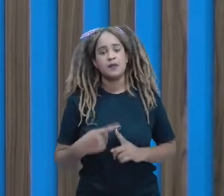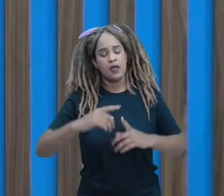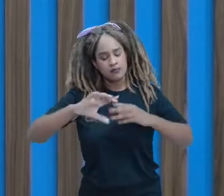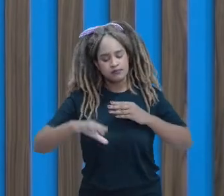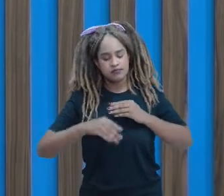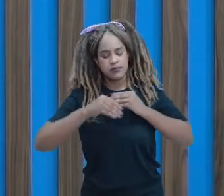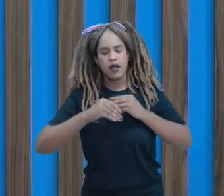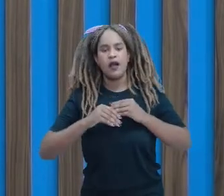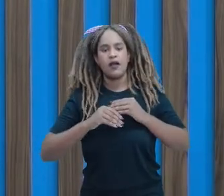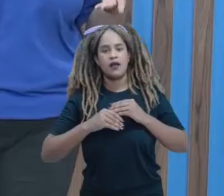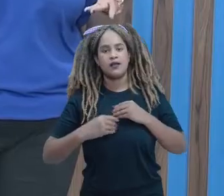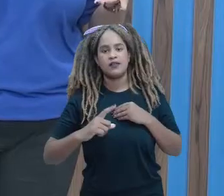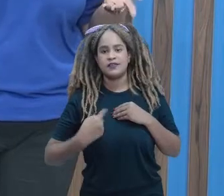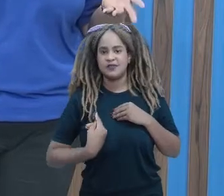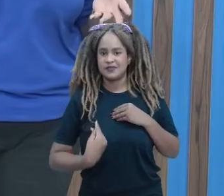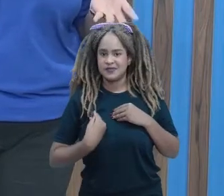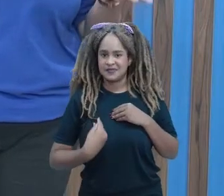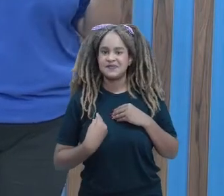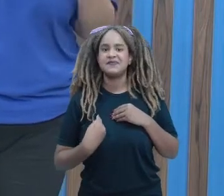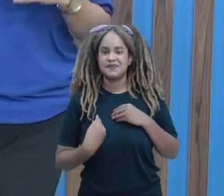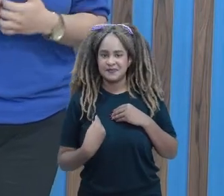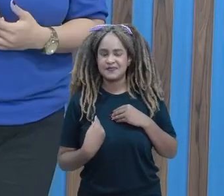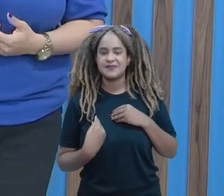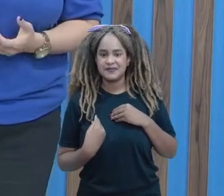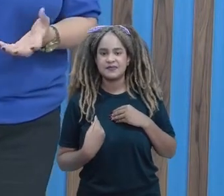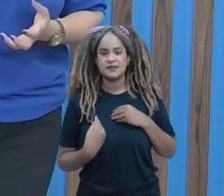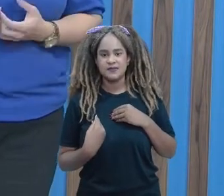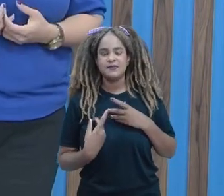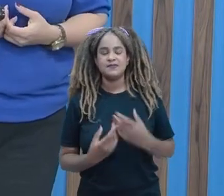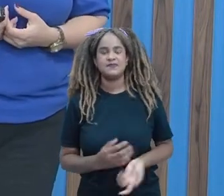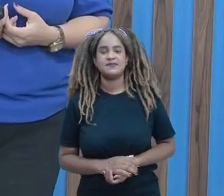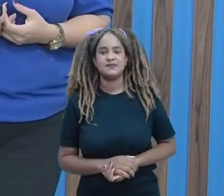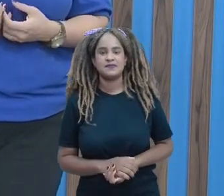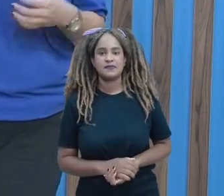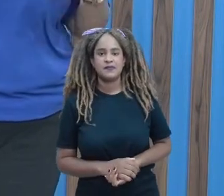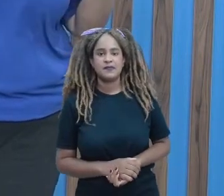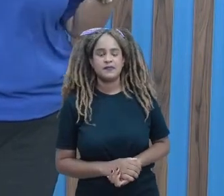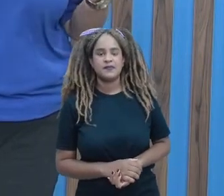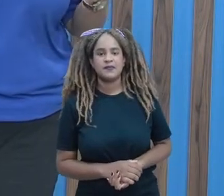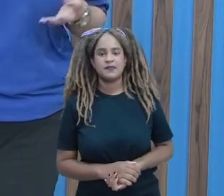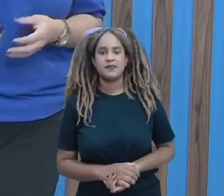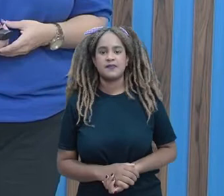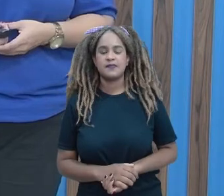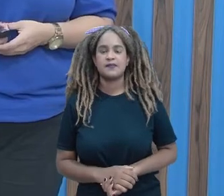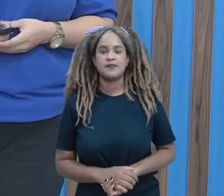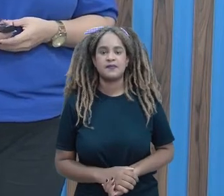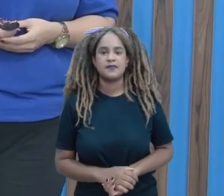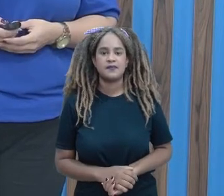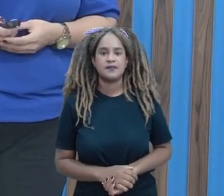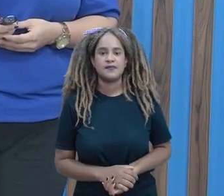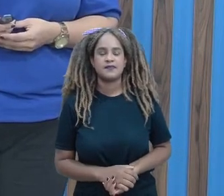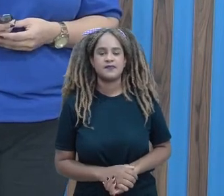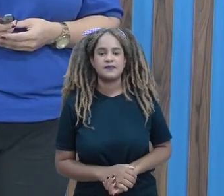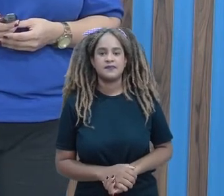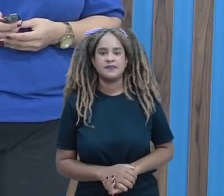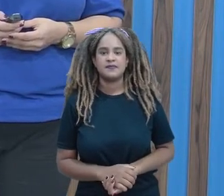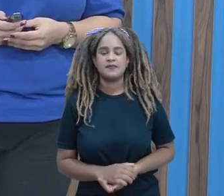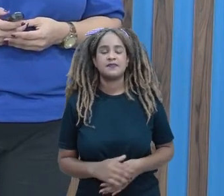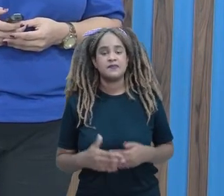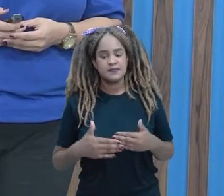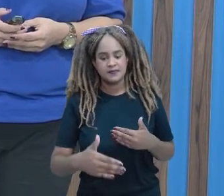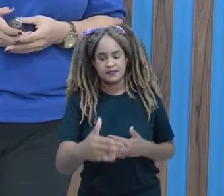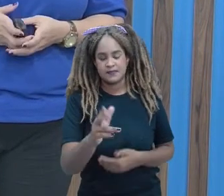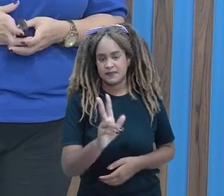né? Na verdade, quando um complementa o outro, está havendo o quê? Uma soma aí de força, né? Então, é isso aí. Vamos